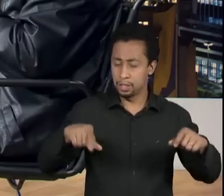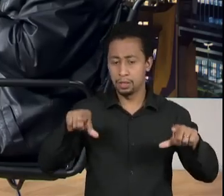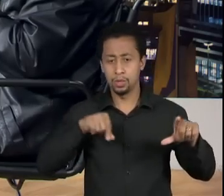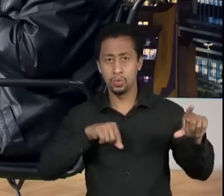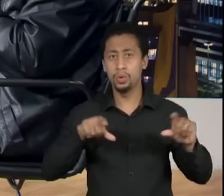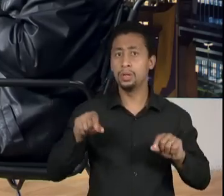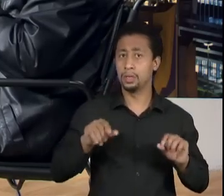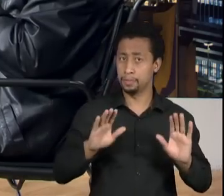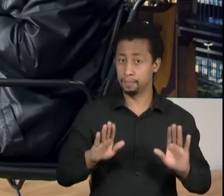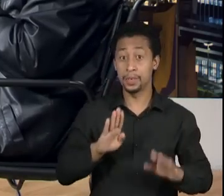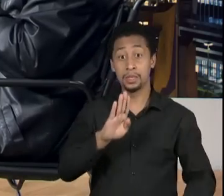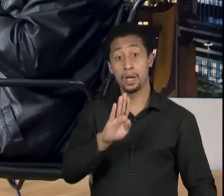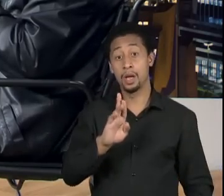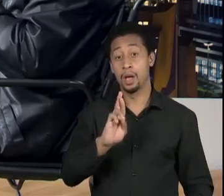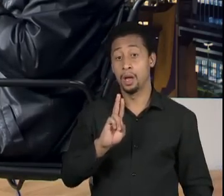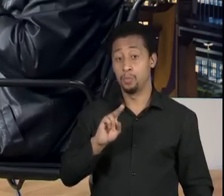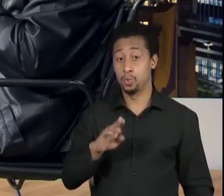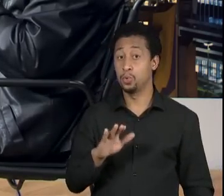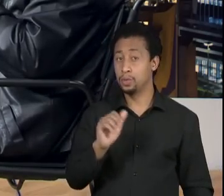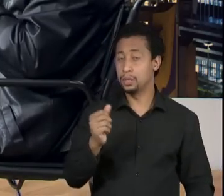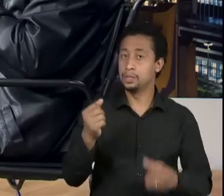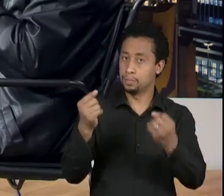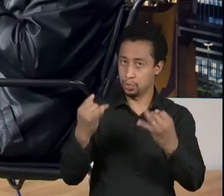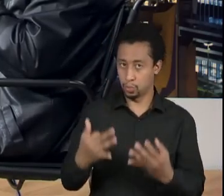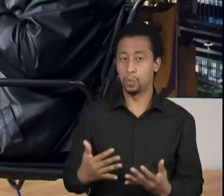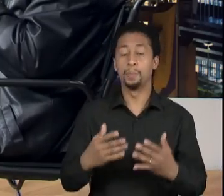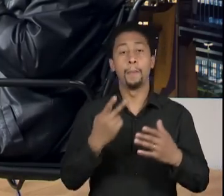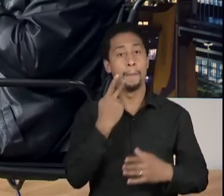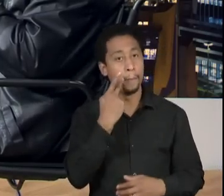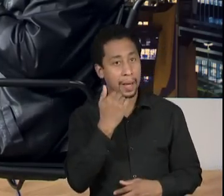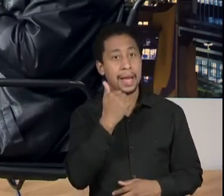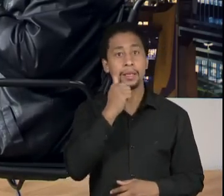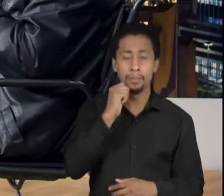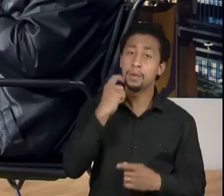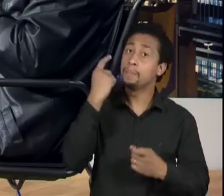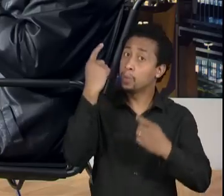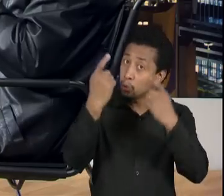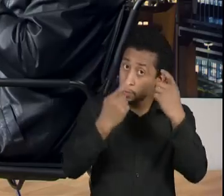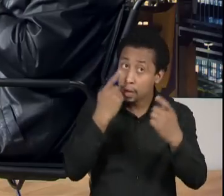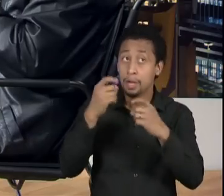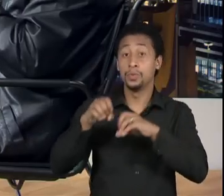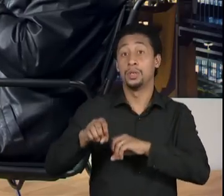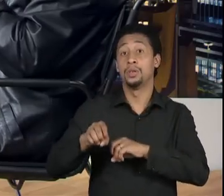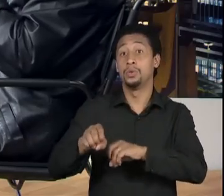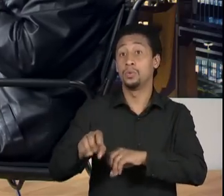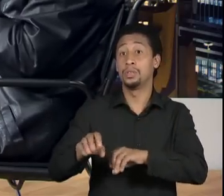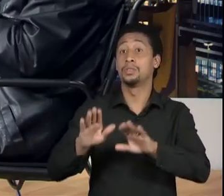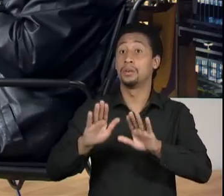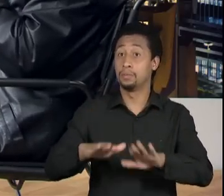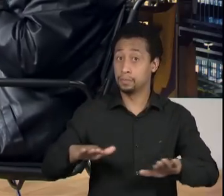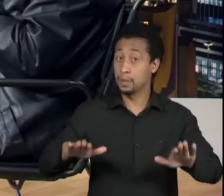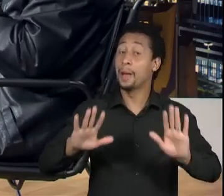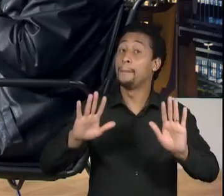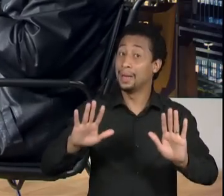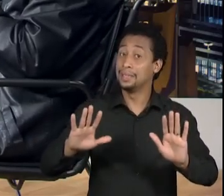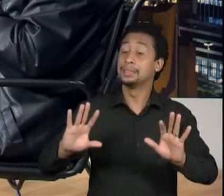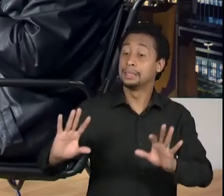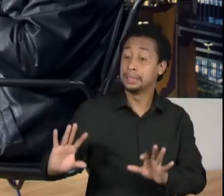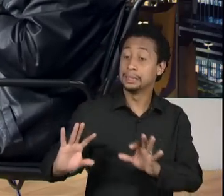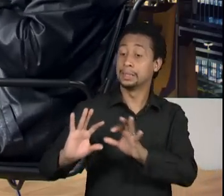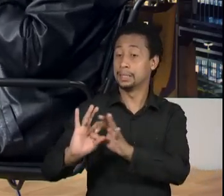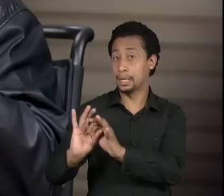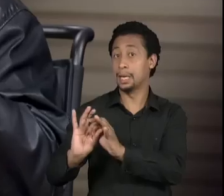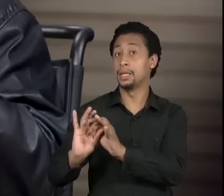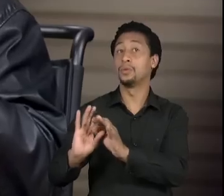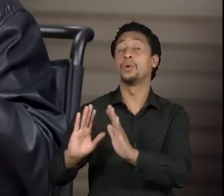absolutamente essencial, que é a preocupação dos pais com a educação dos filhos em complemento ao trabalho da